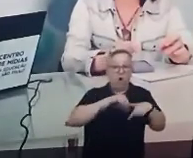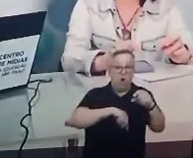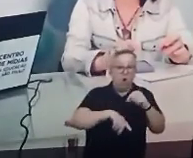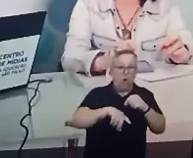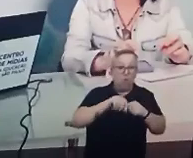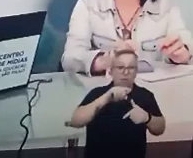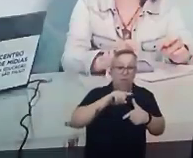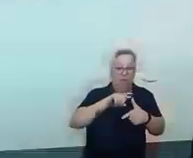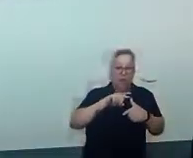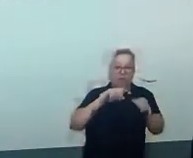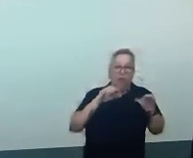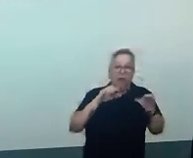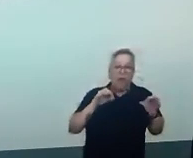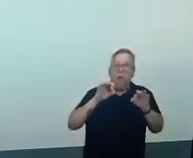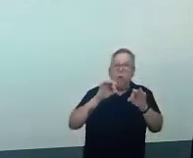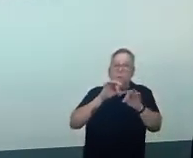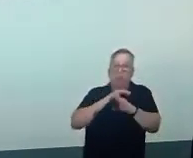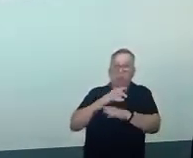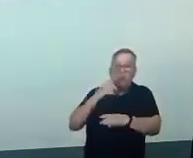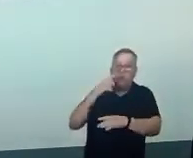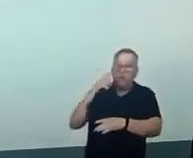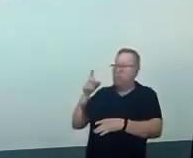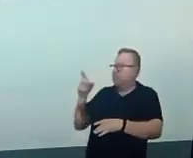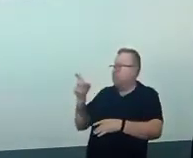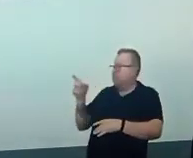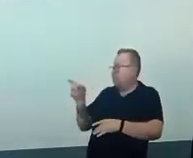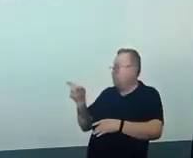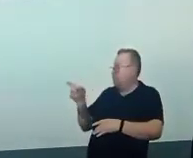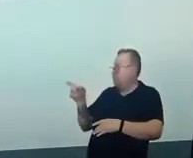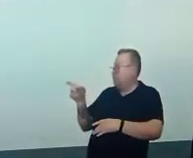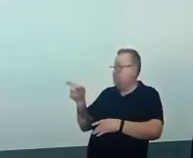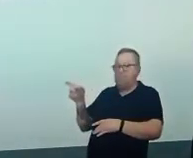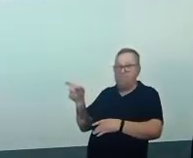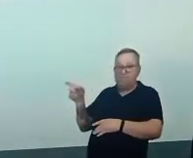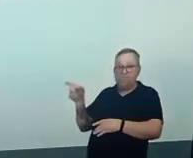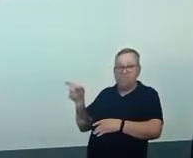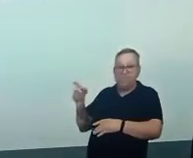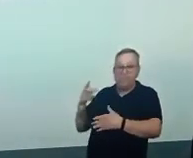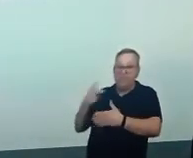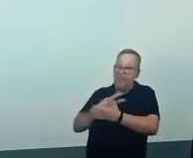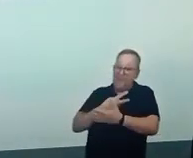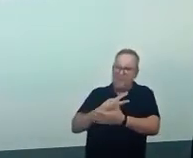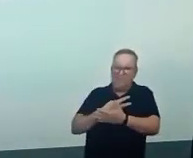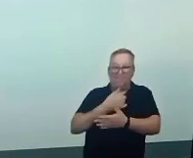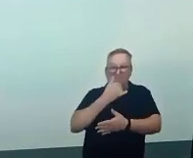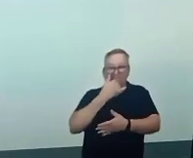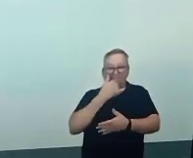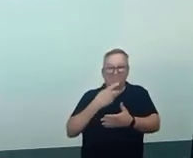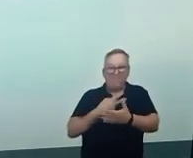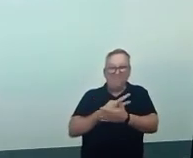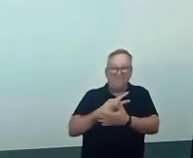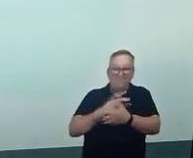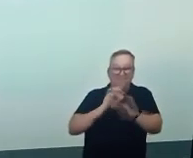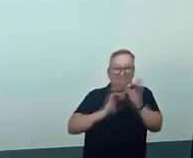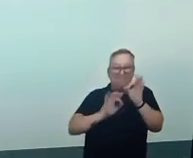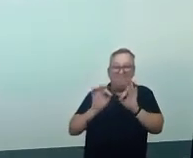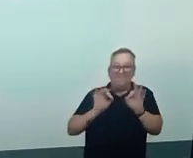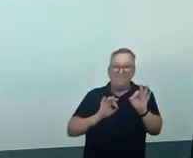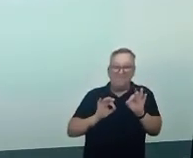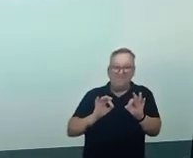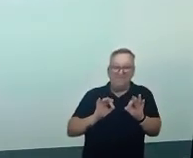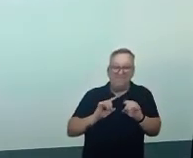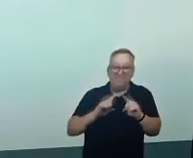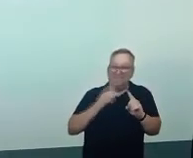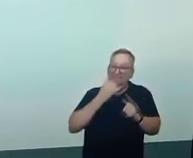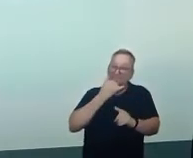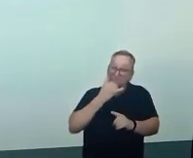pela jornada completa, que são, aqui o PPT tá errado, a gente precisa ajustar, desculpa,